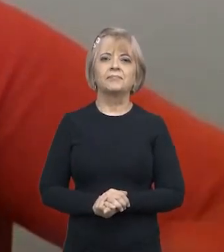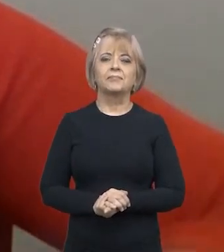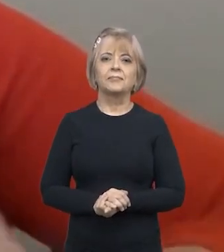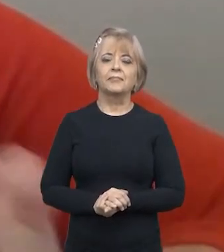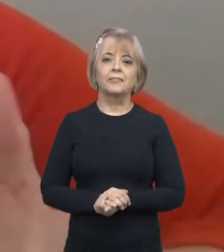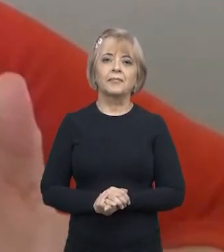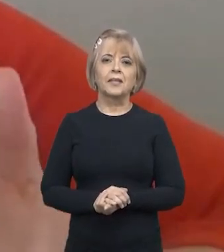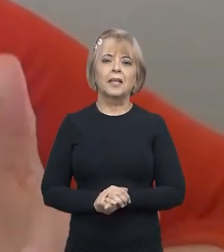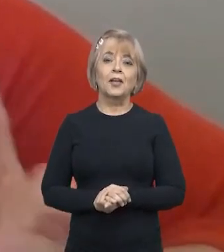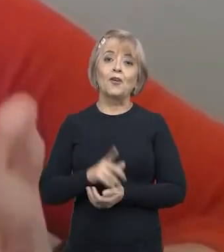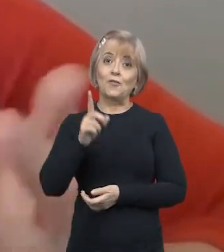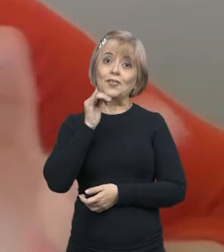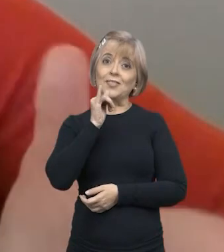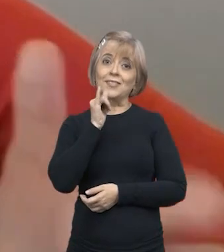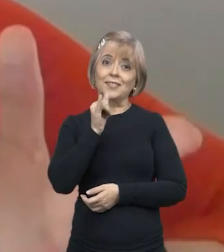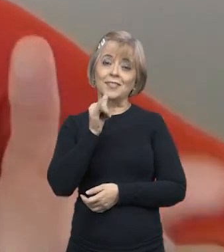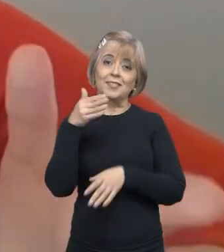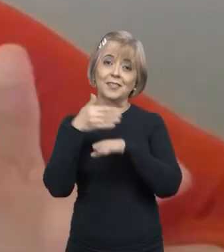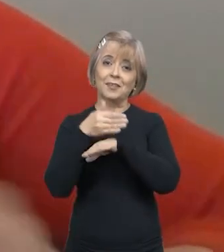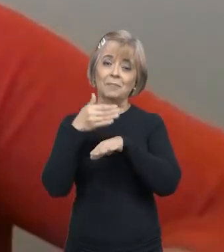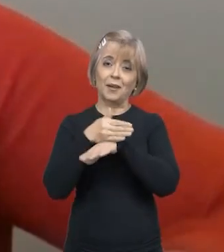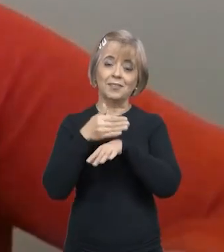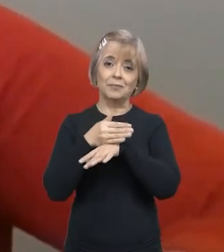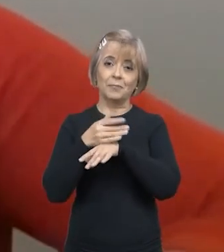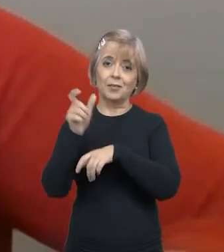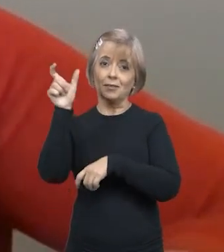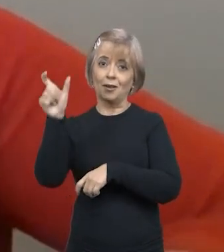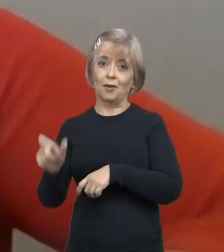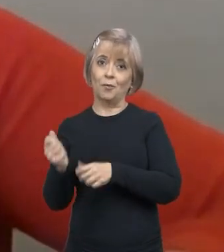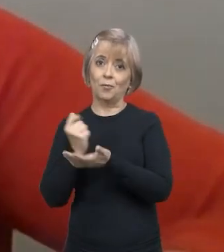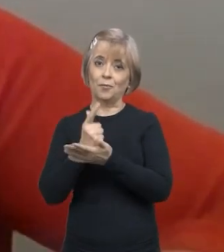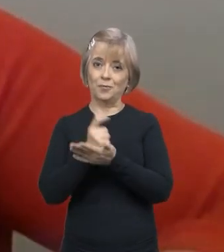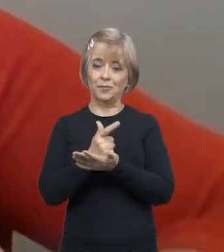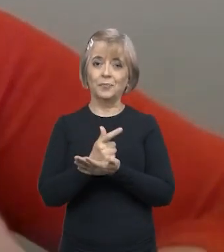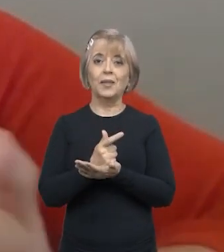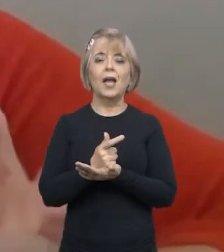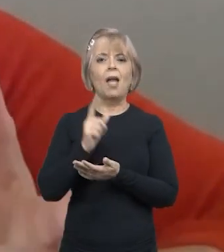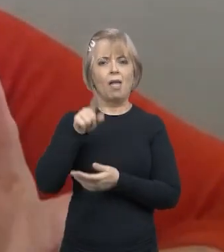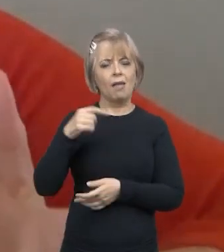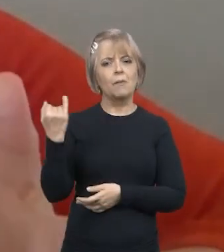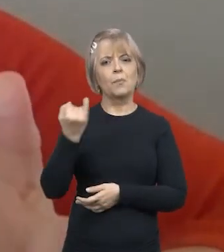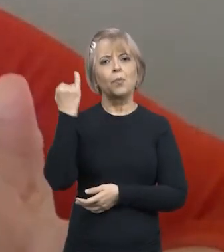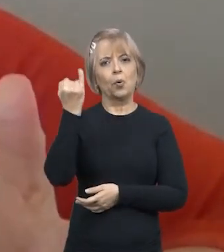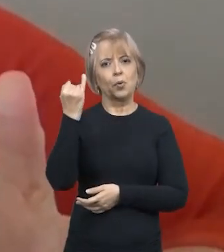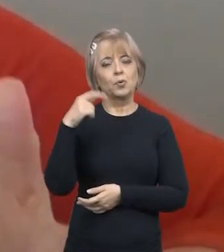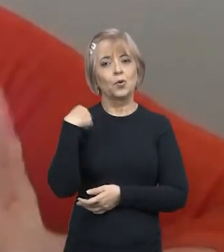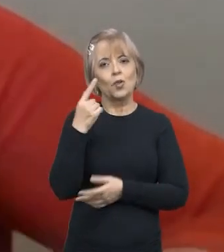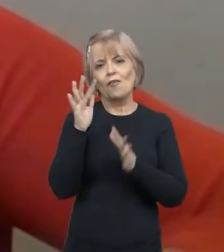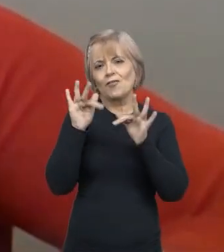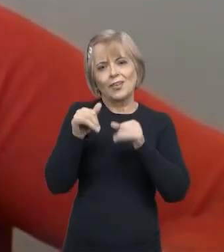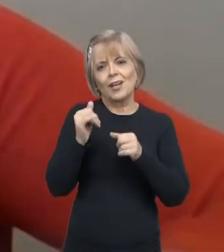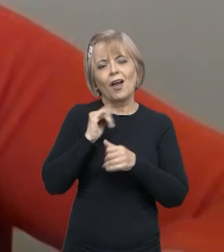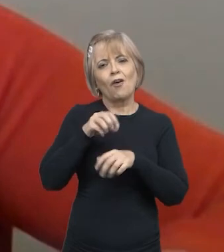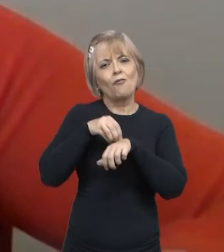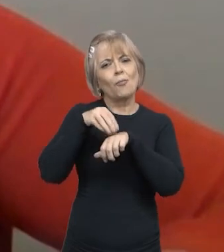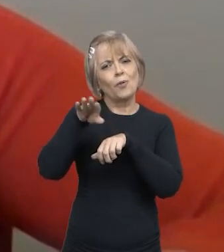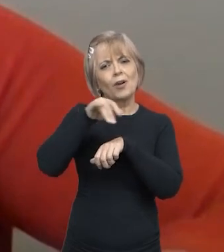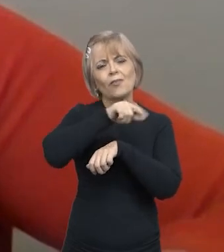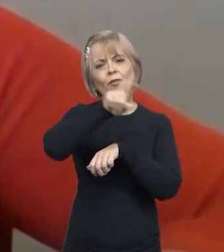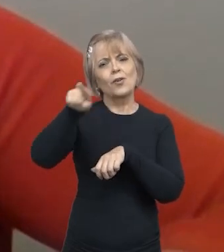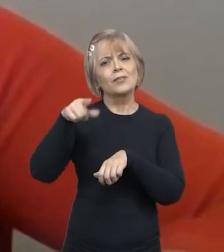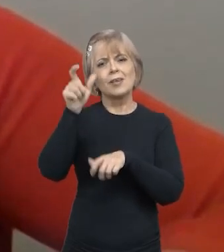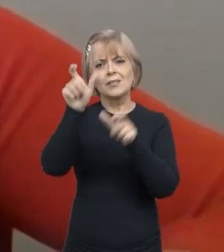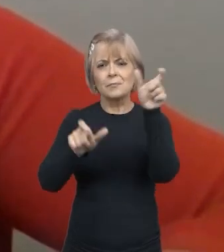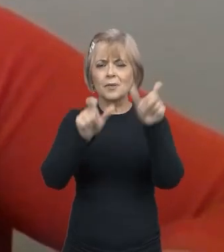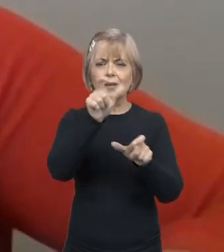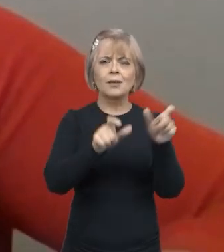Bom, como você disse, a participação do consumidor ela é muito importante. Então, eu queria aqui nas considerações finais deixar um pedido aos consumidores,